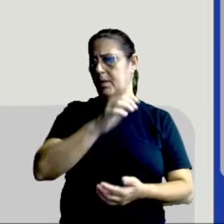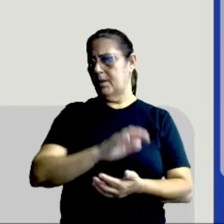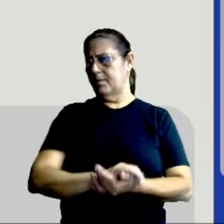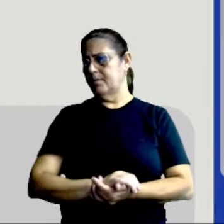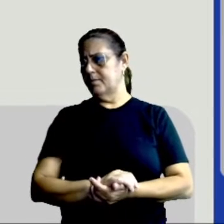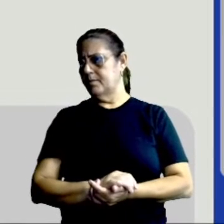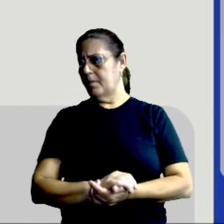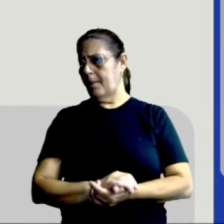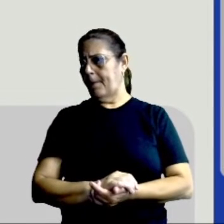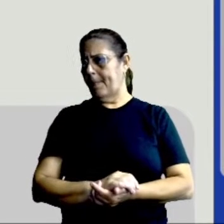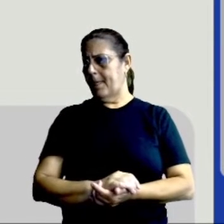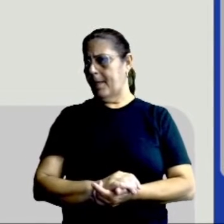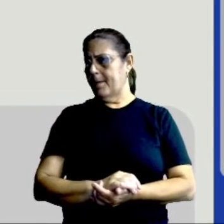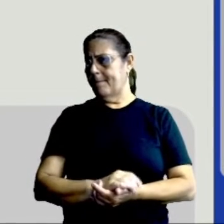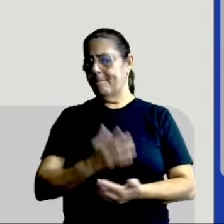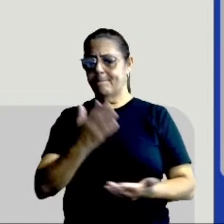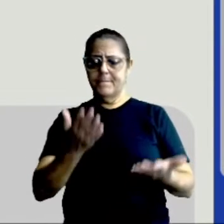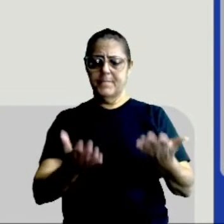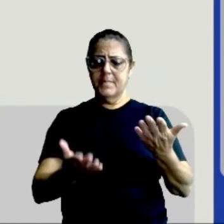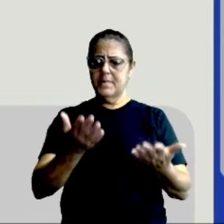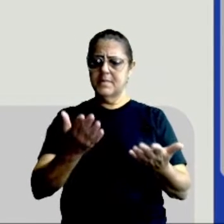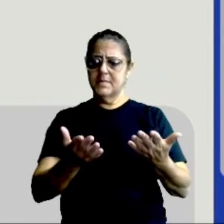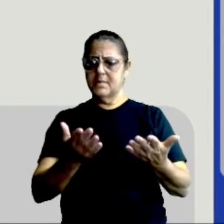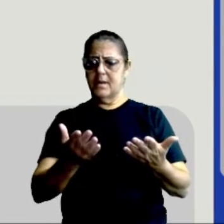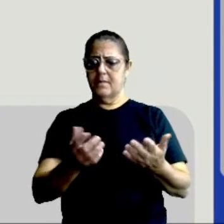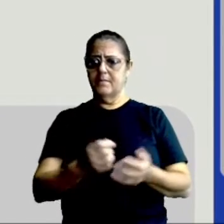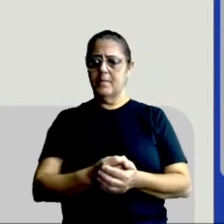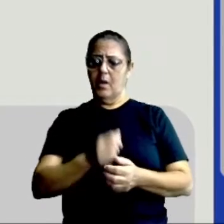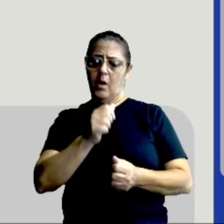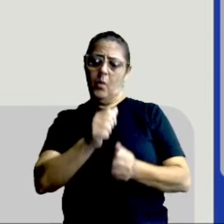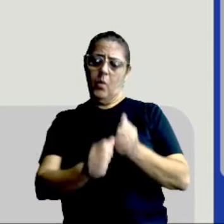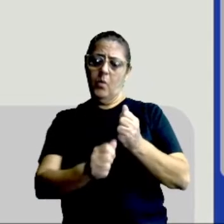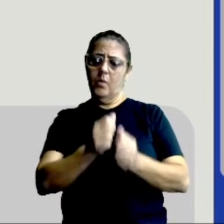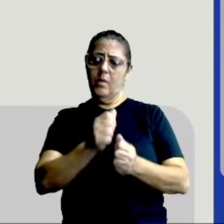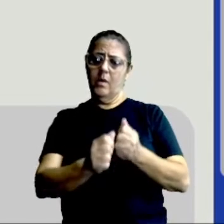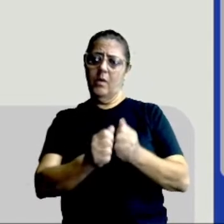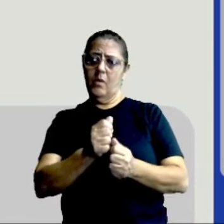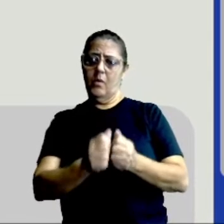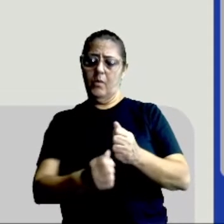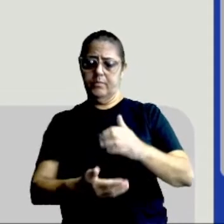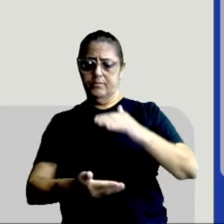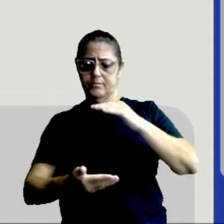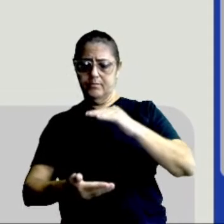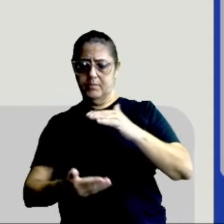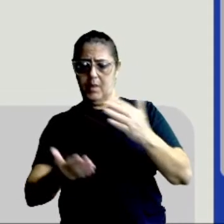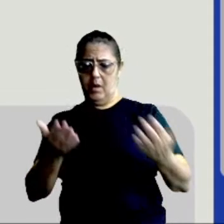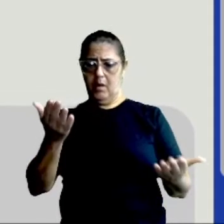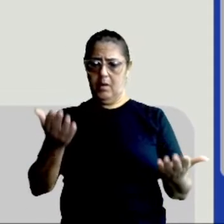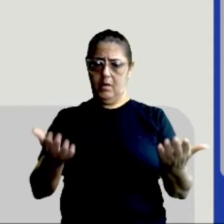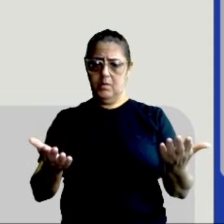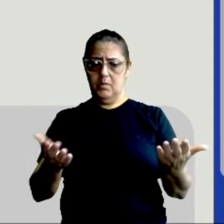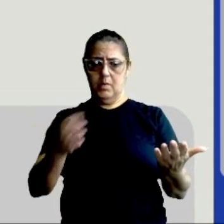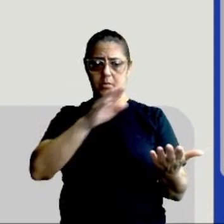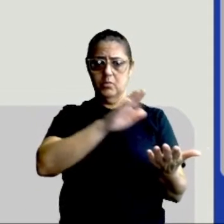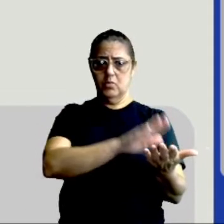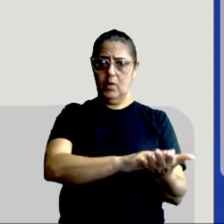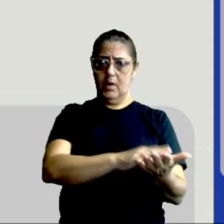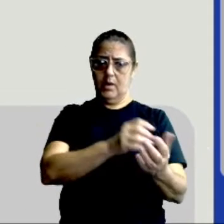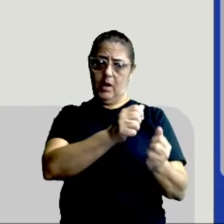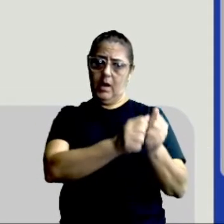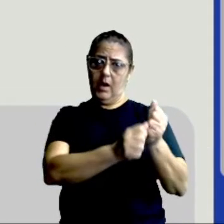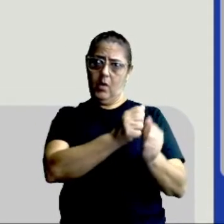assim: para pesar um pacote de arroz, seu Manuel equilibrou. Então, olha aí,